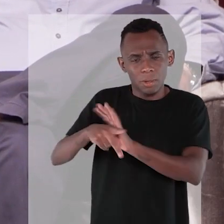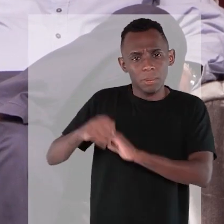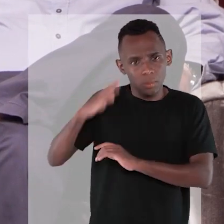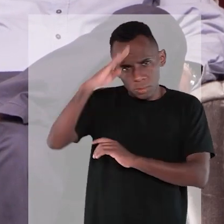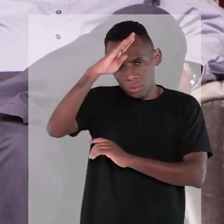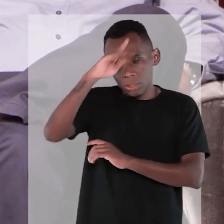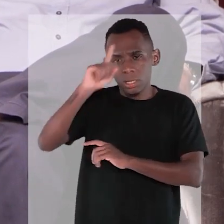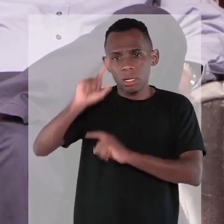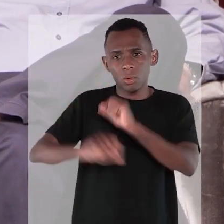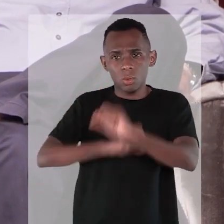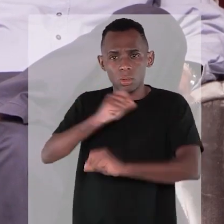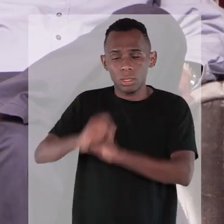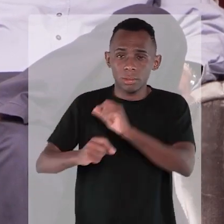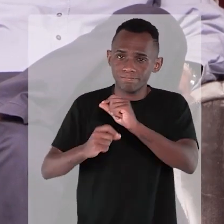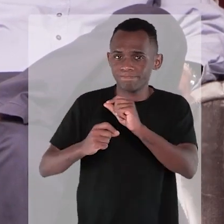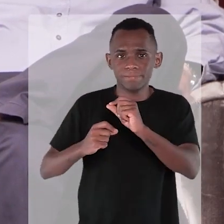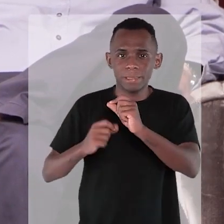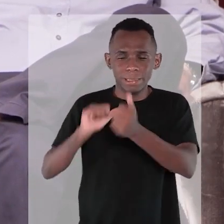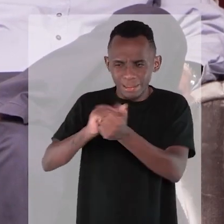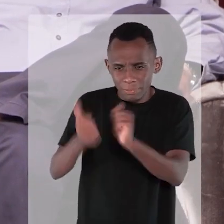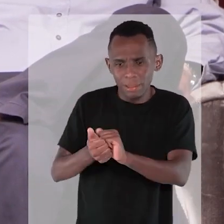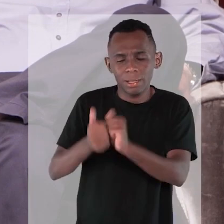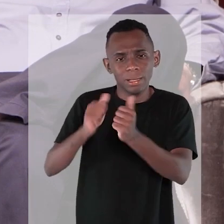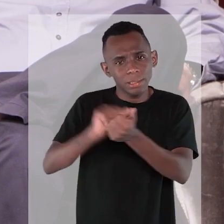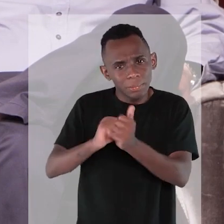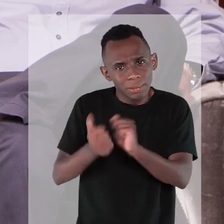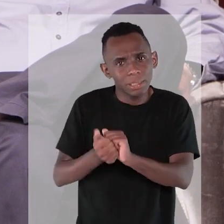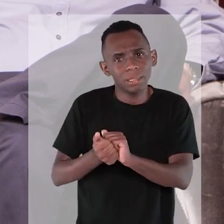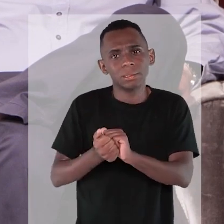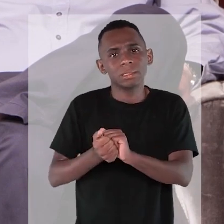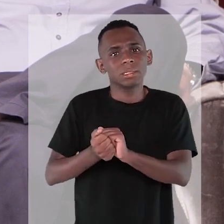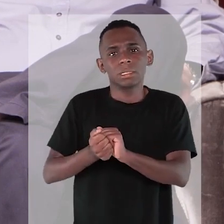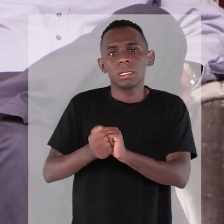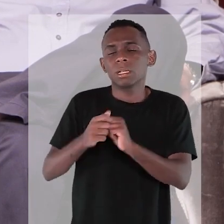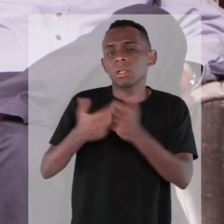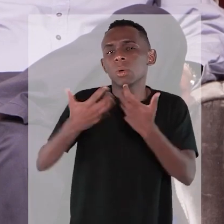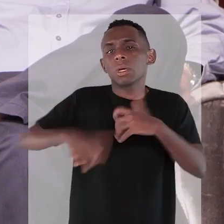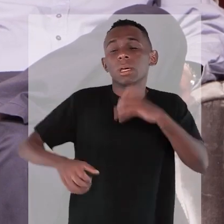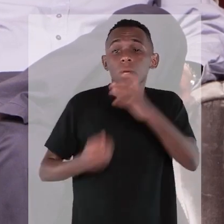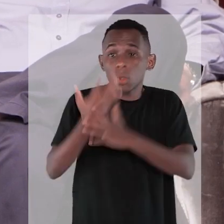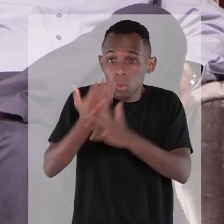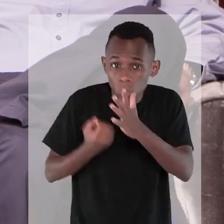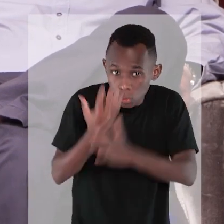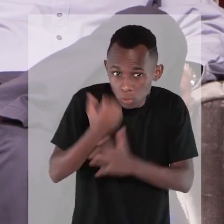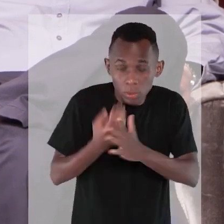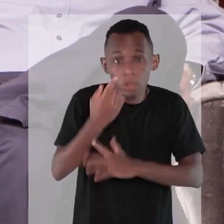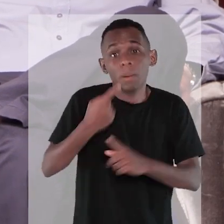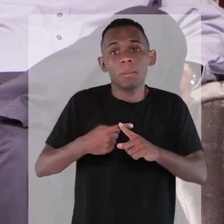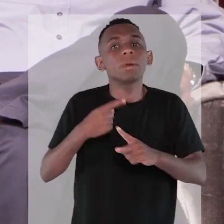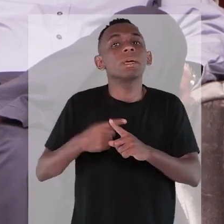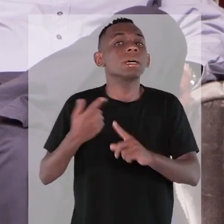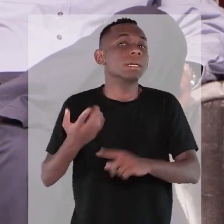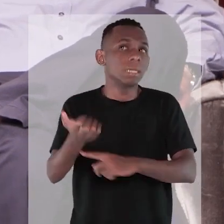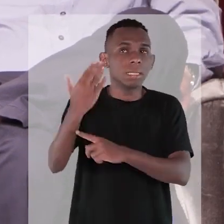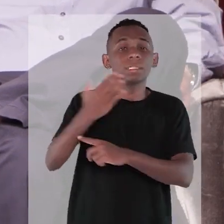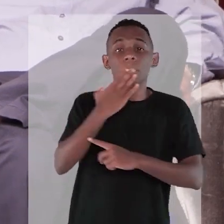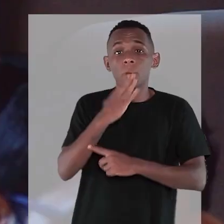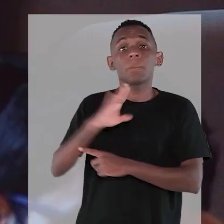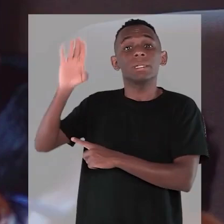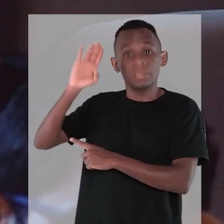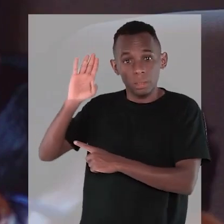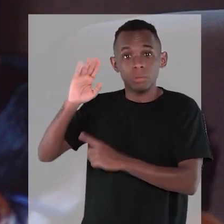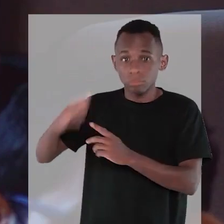a destruição. E isso ele cumpriu com qualidade, inclusive, né? Foi uma promessa de campanha que ele, de fato,